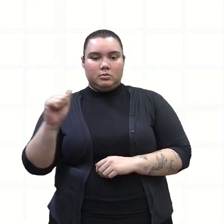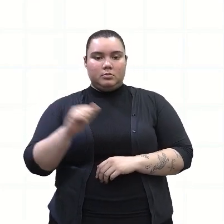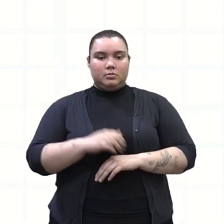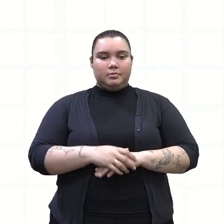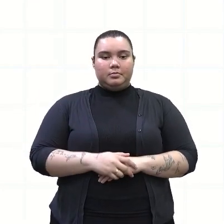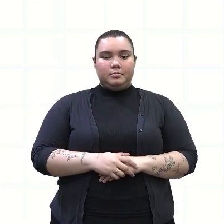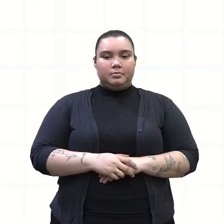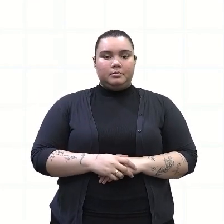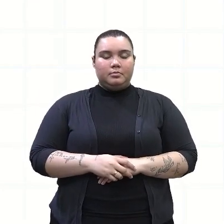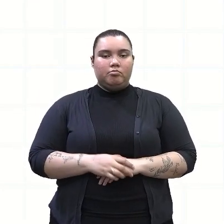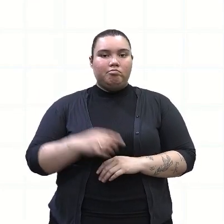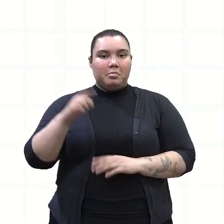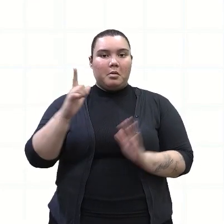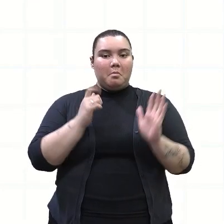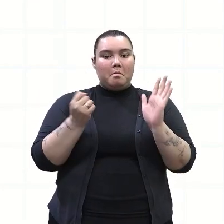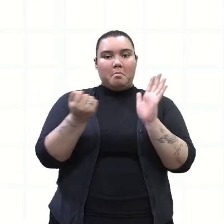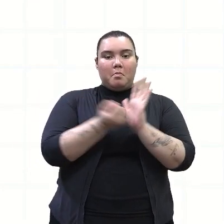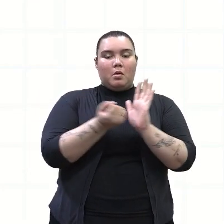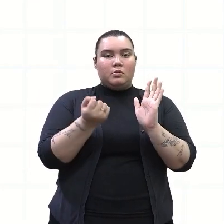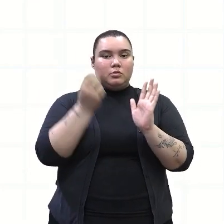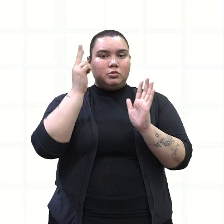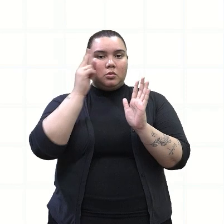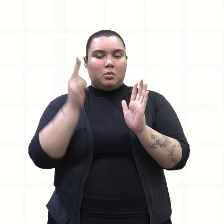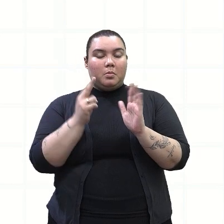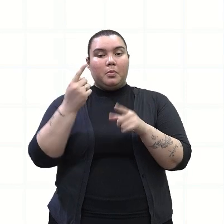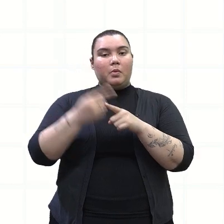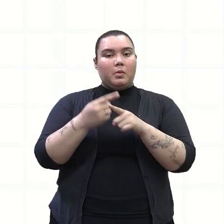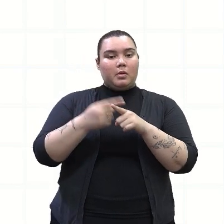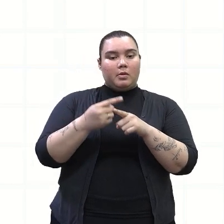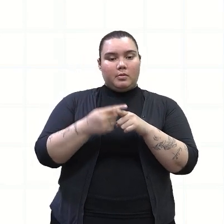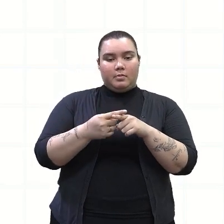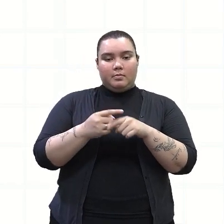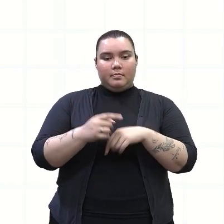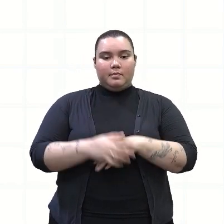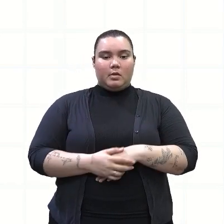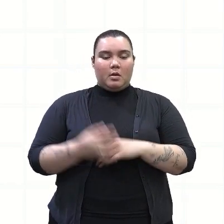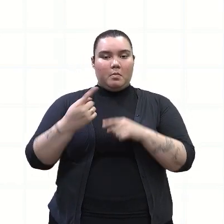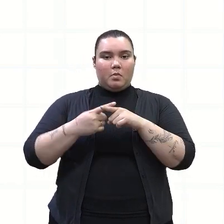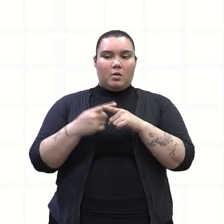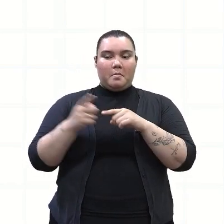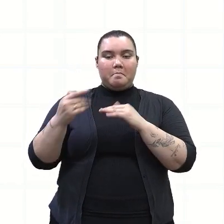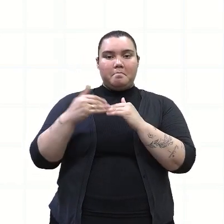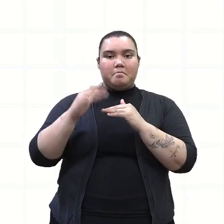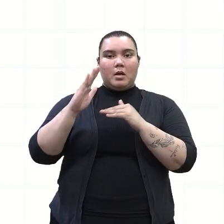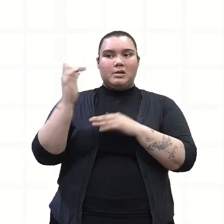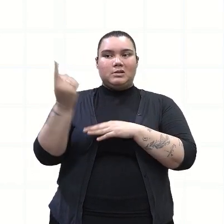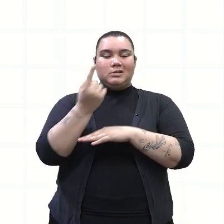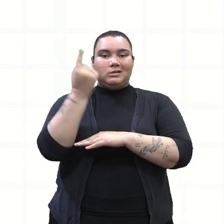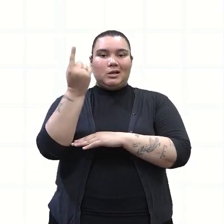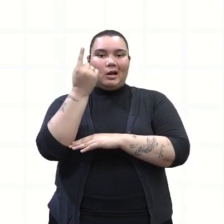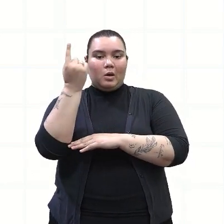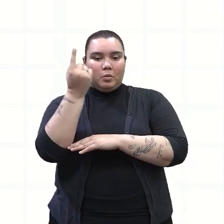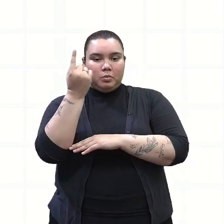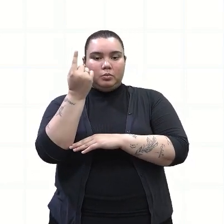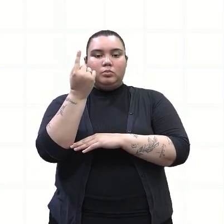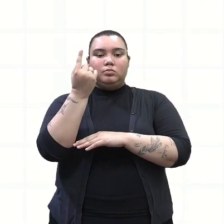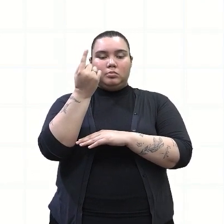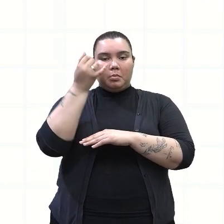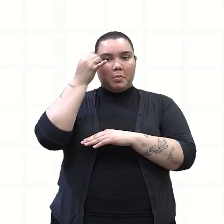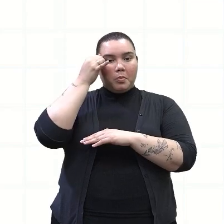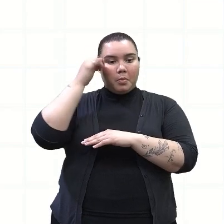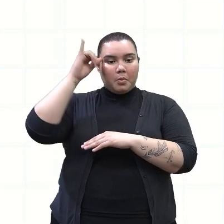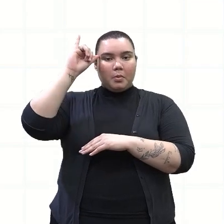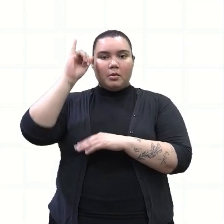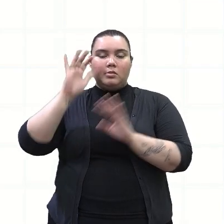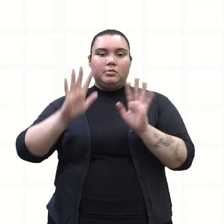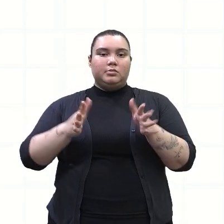fez história por quê? Como o mais alto, né, novilho que